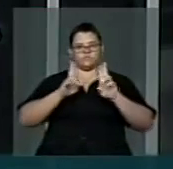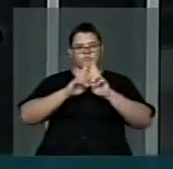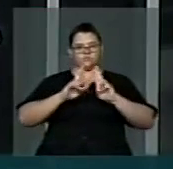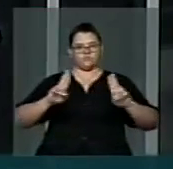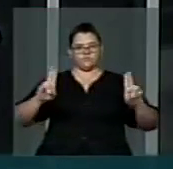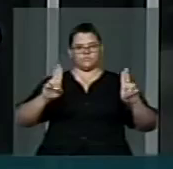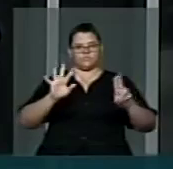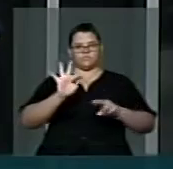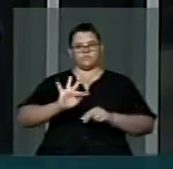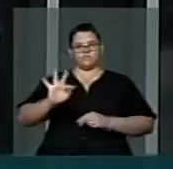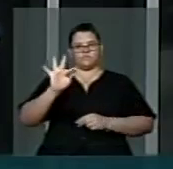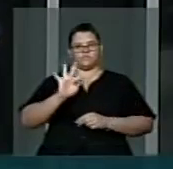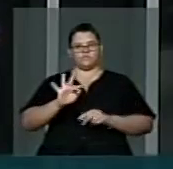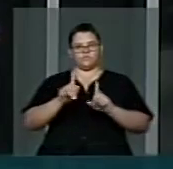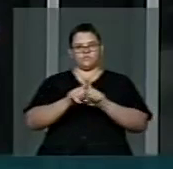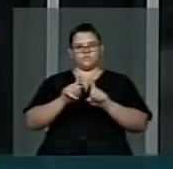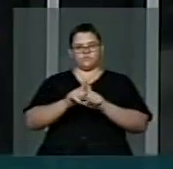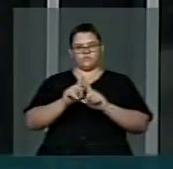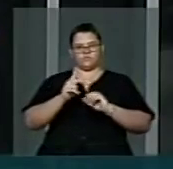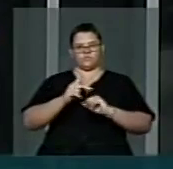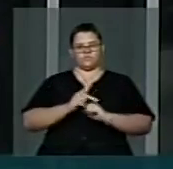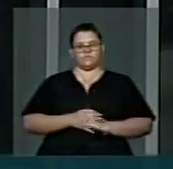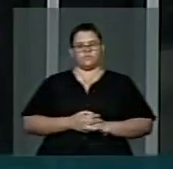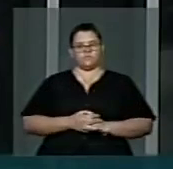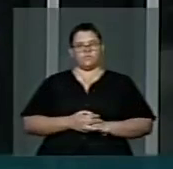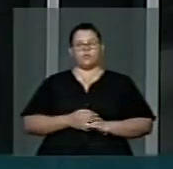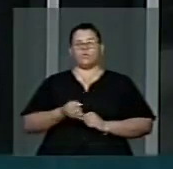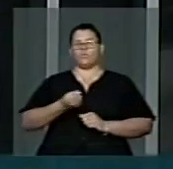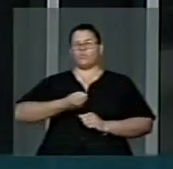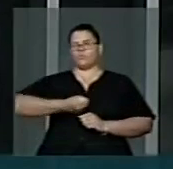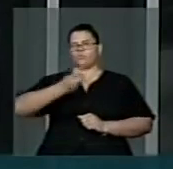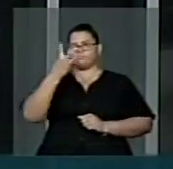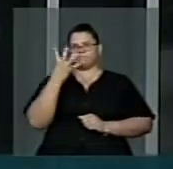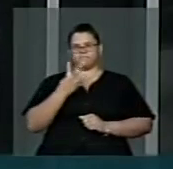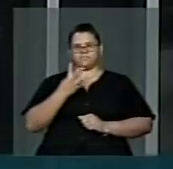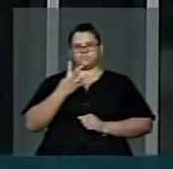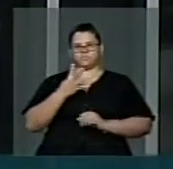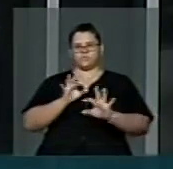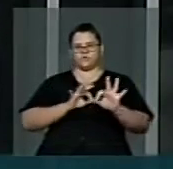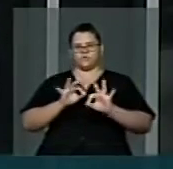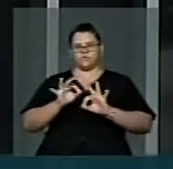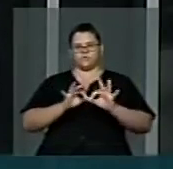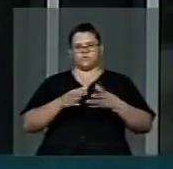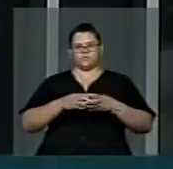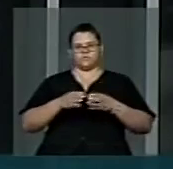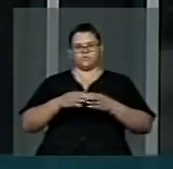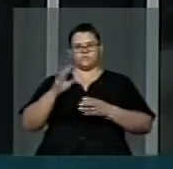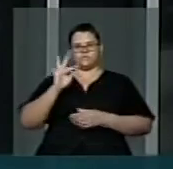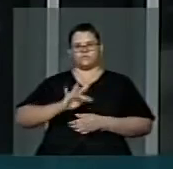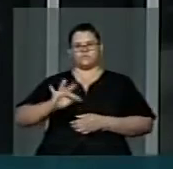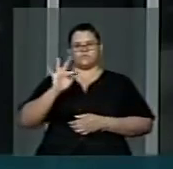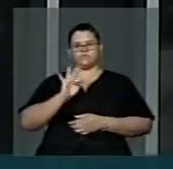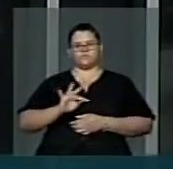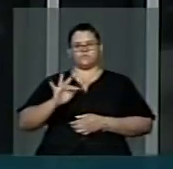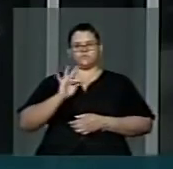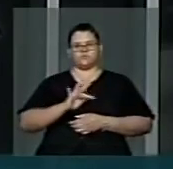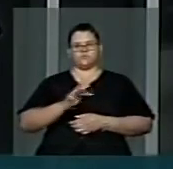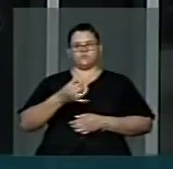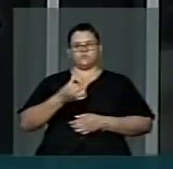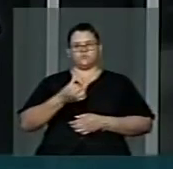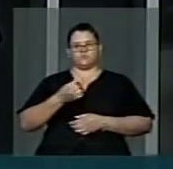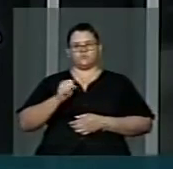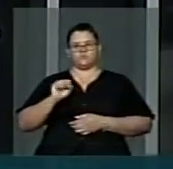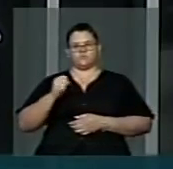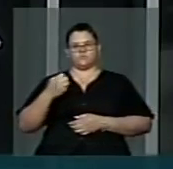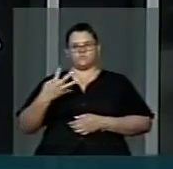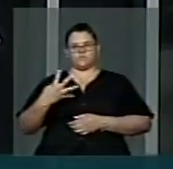Superior, ANDES, o número de organizações privadas de ensino saltou de 684 em 1995